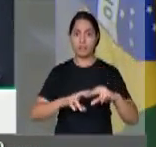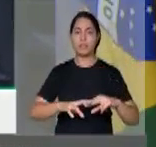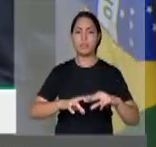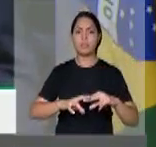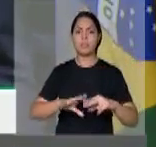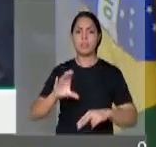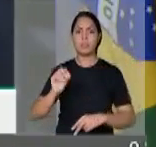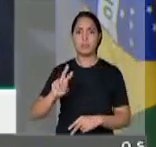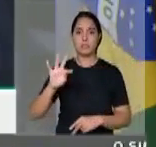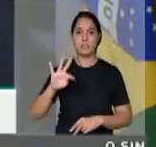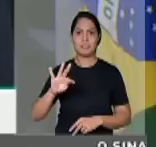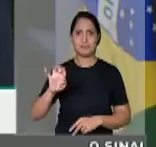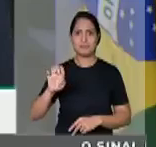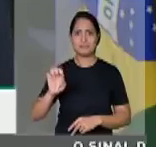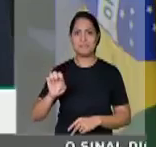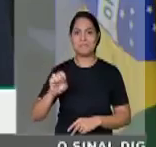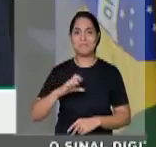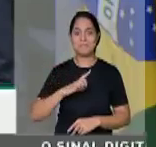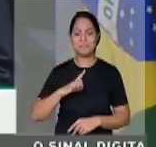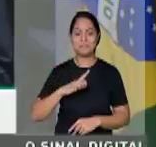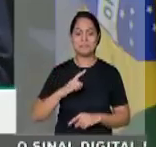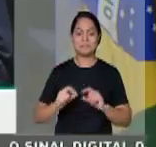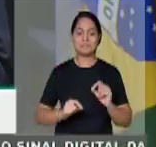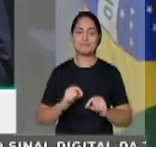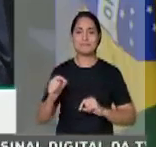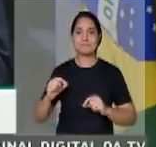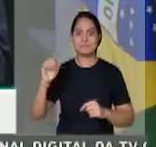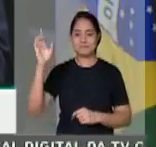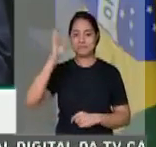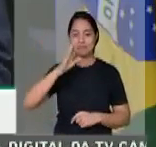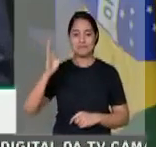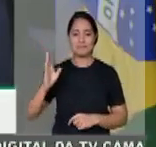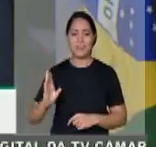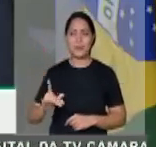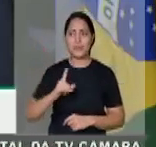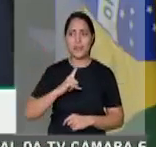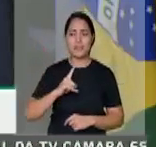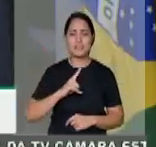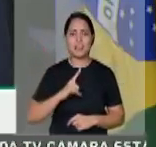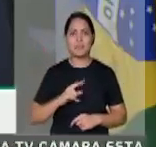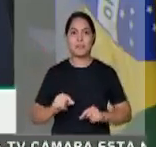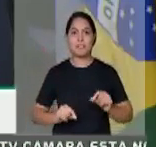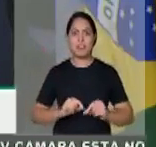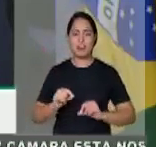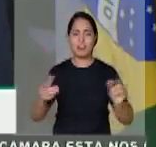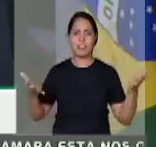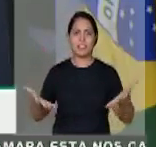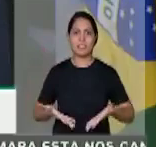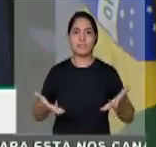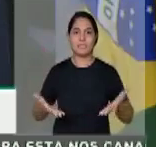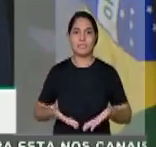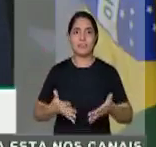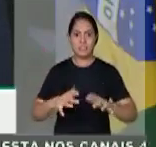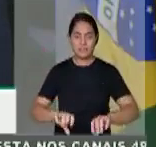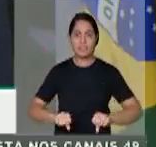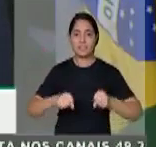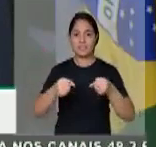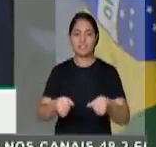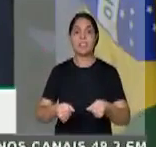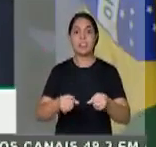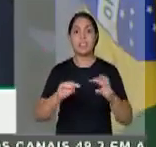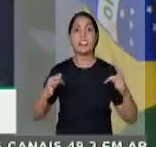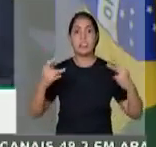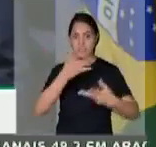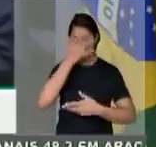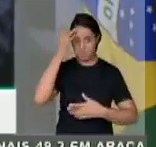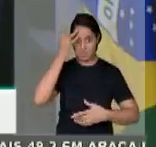país, e o combativo, grande procurador-geral da República, grande advogado, grande